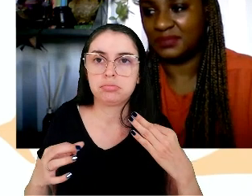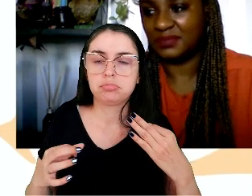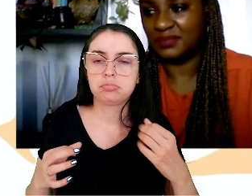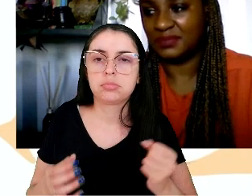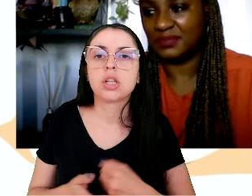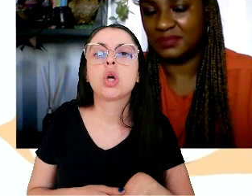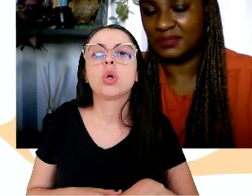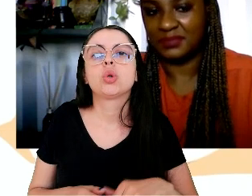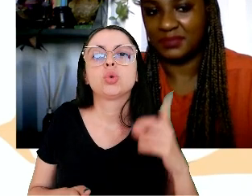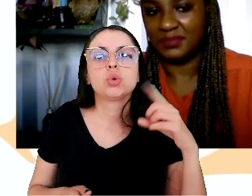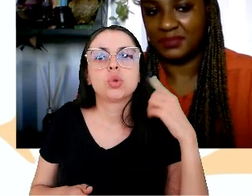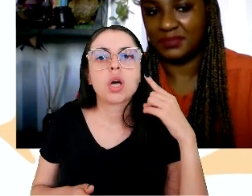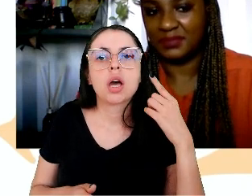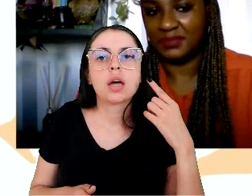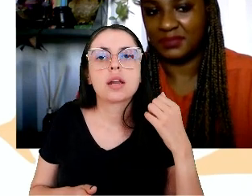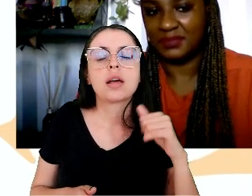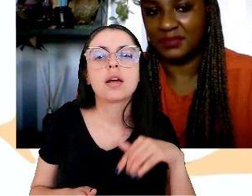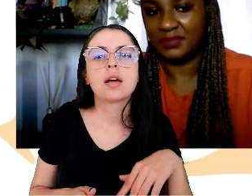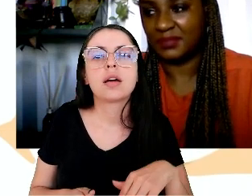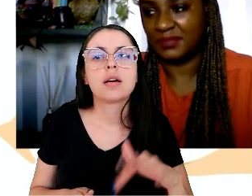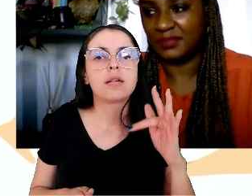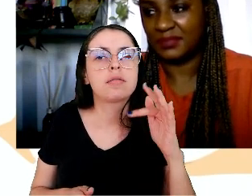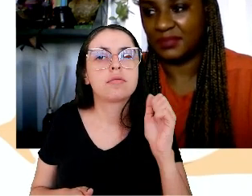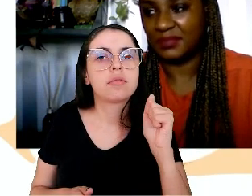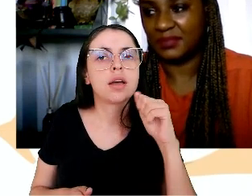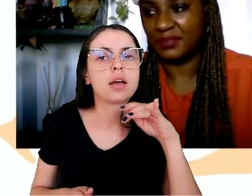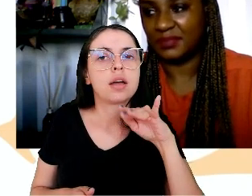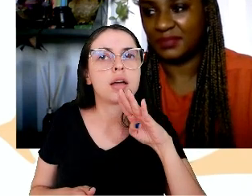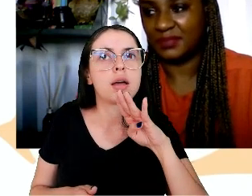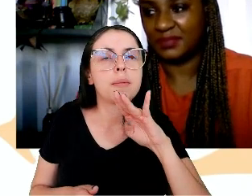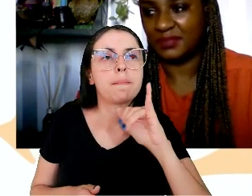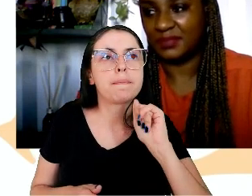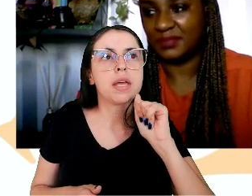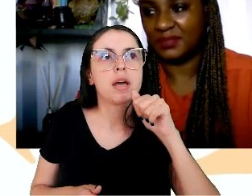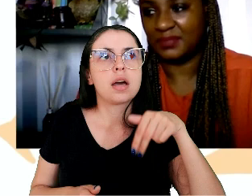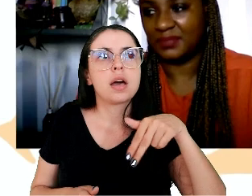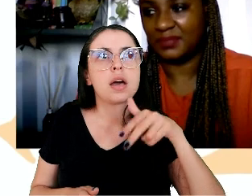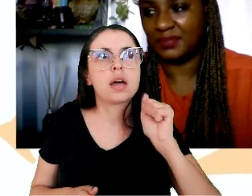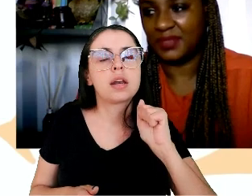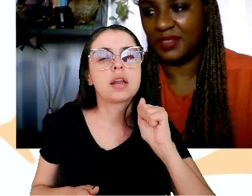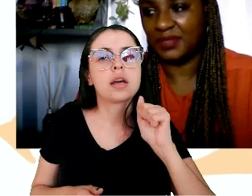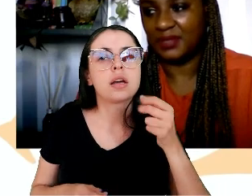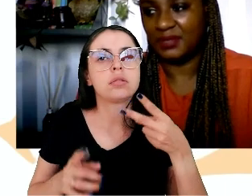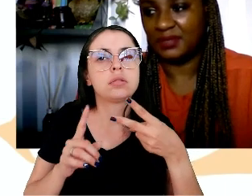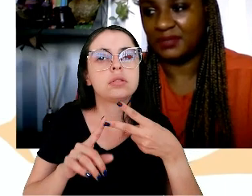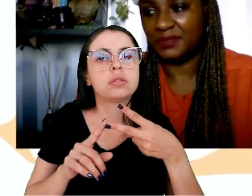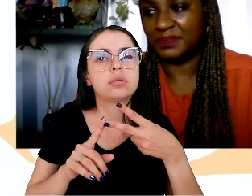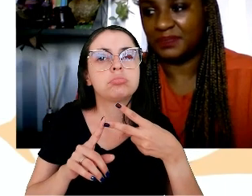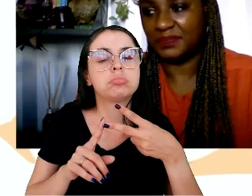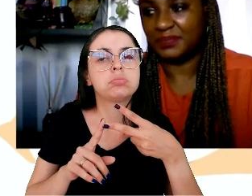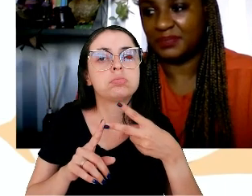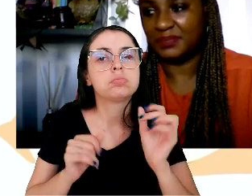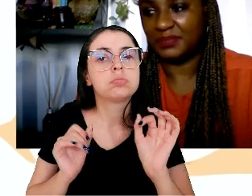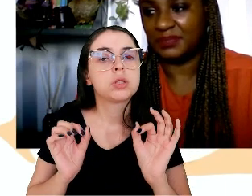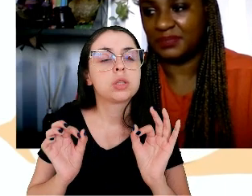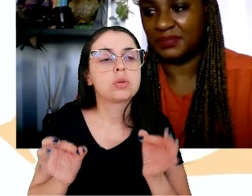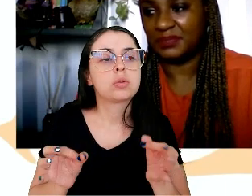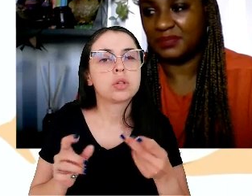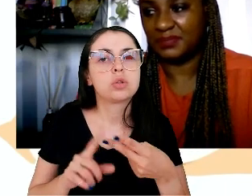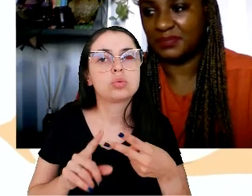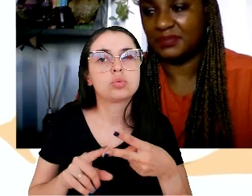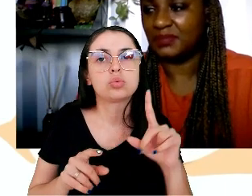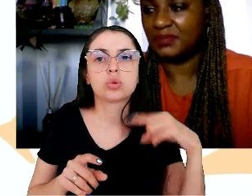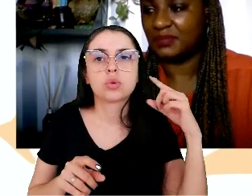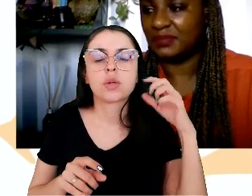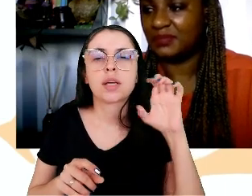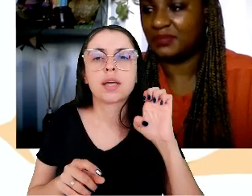a doutora Fabiana da Rocha Paz, e como a doutora